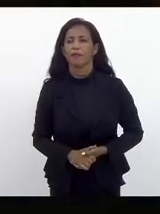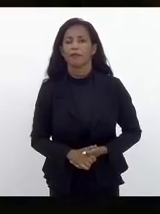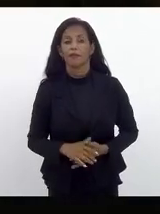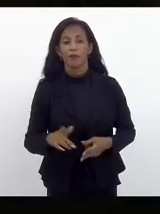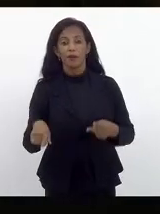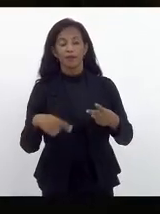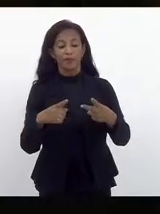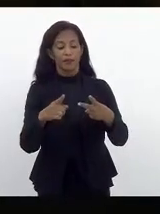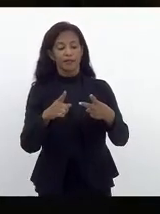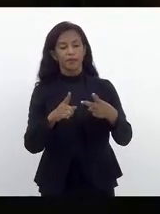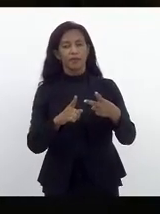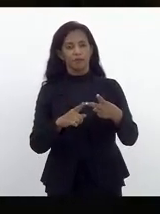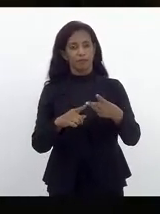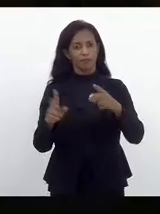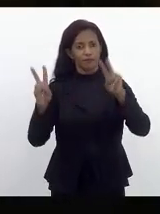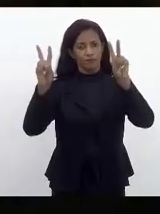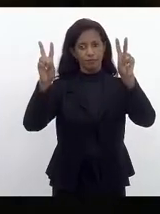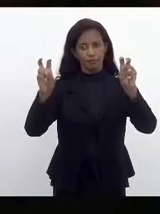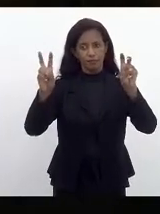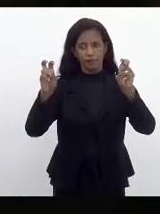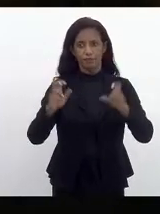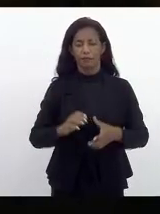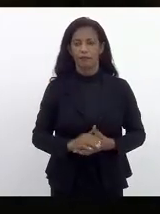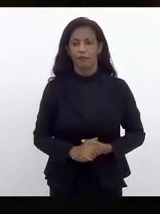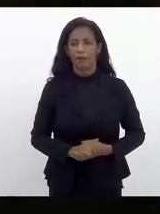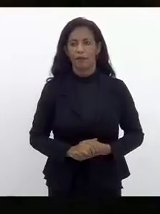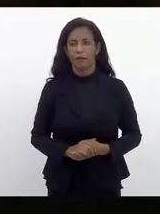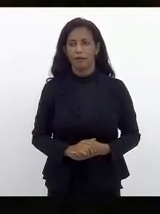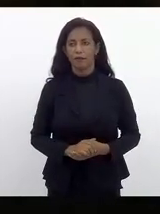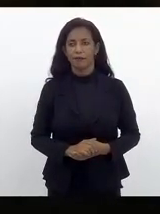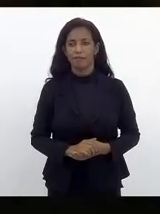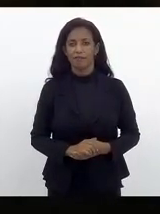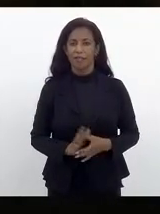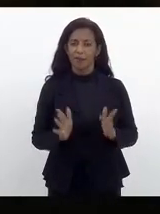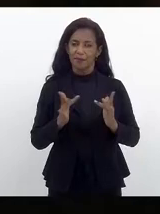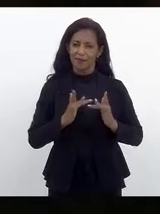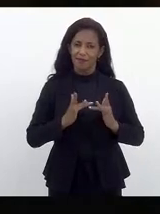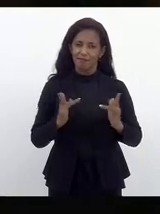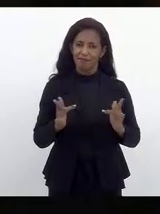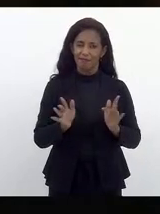O segundo assunto que eu venho tratar, ele é mais sensível.